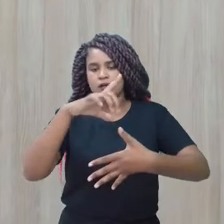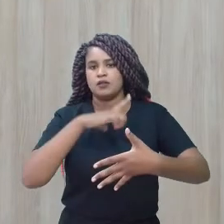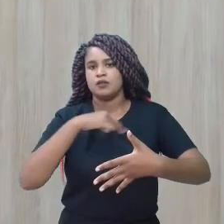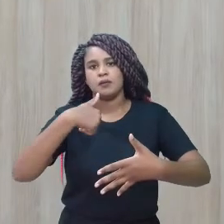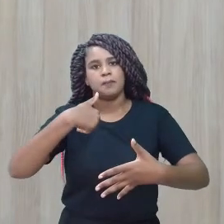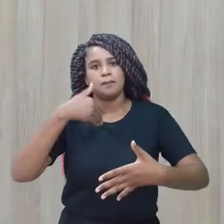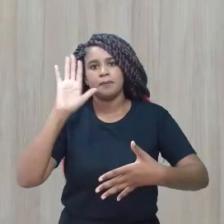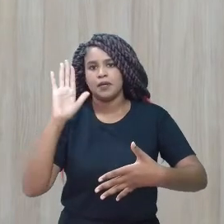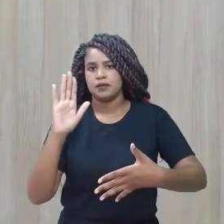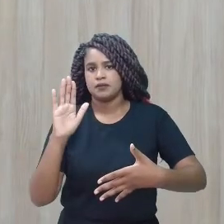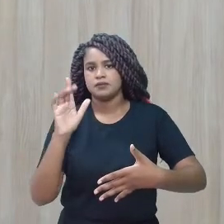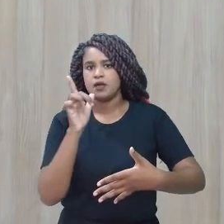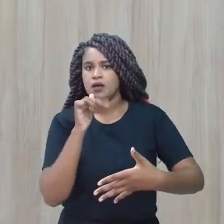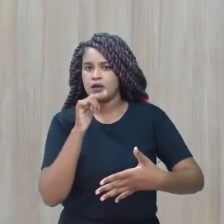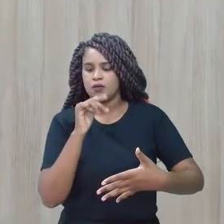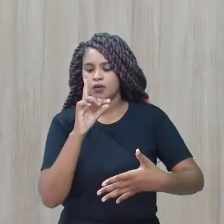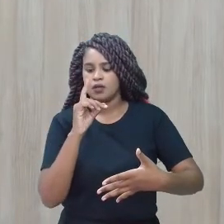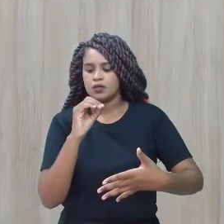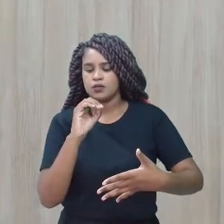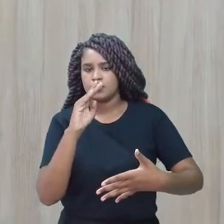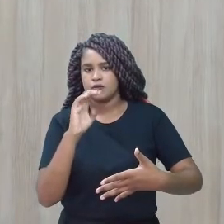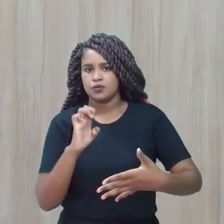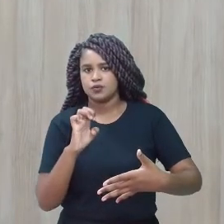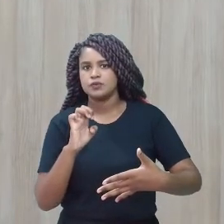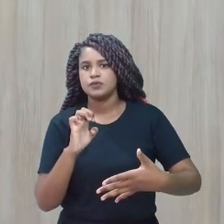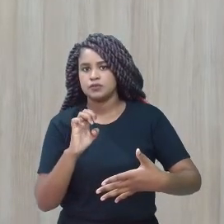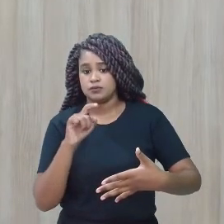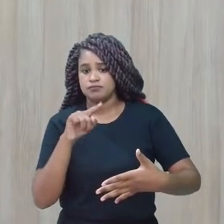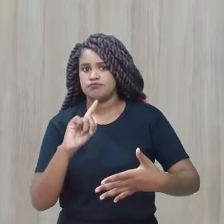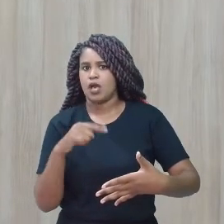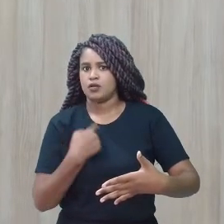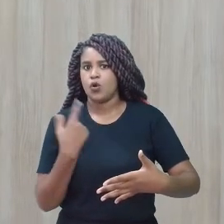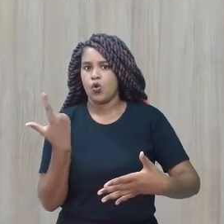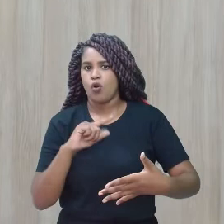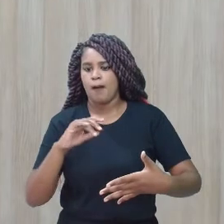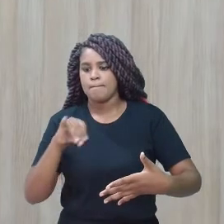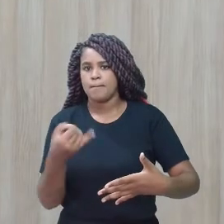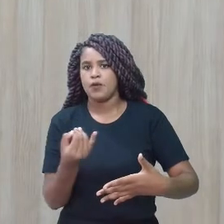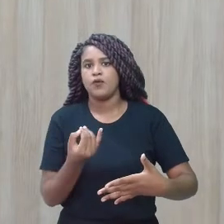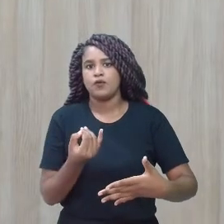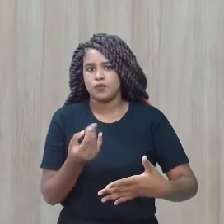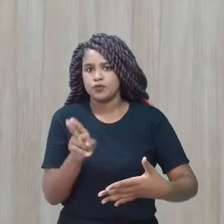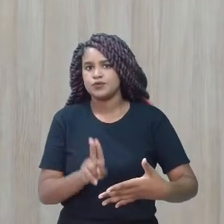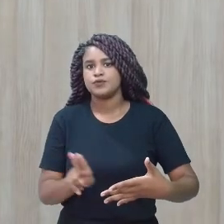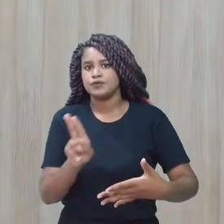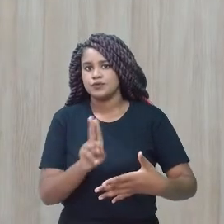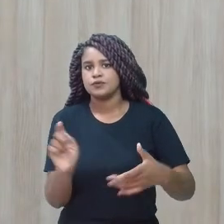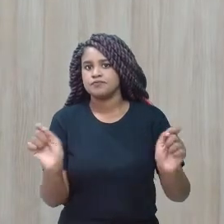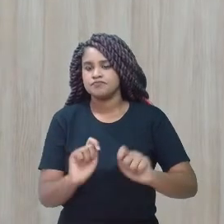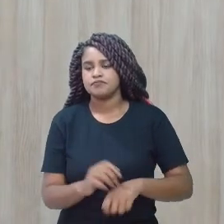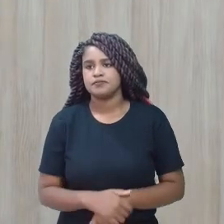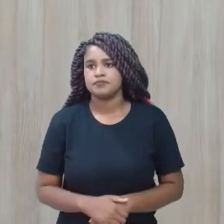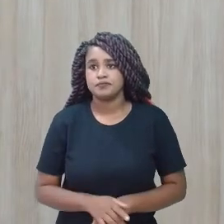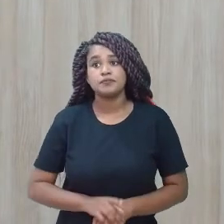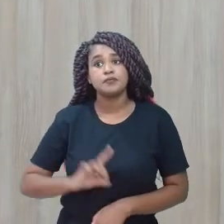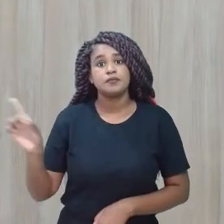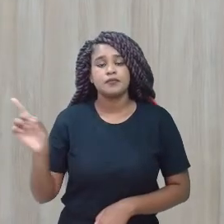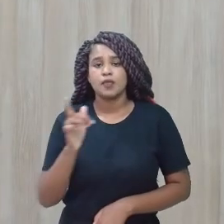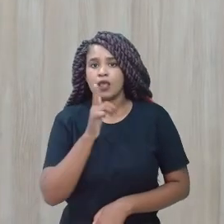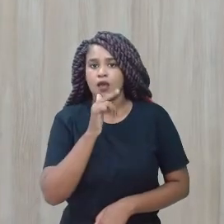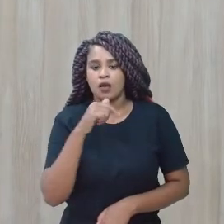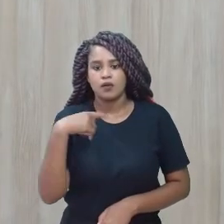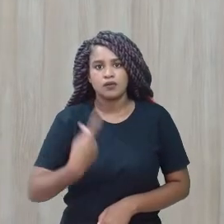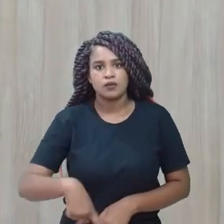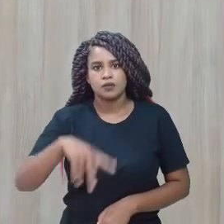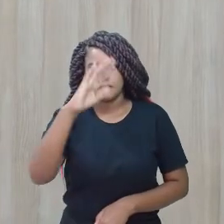maior concentração de água doce, que é essa que a gente pode aproveitar para consumo. Vamos seguindo. A água no